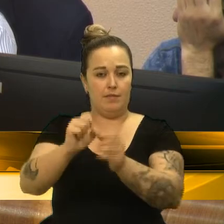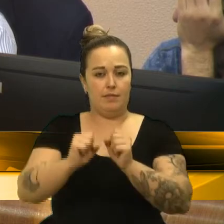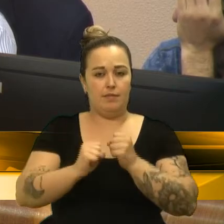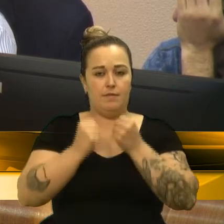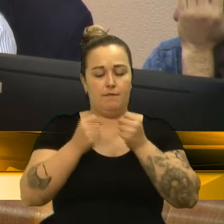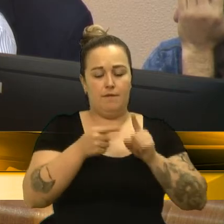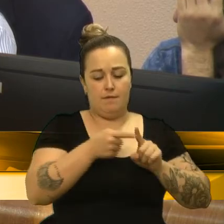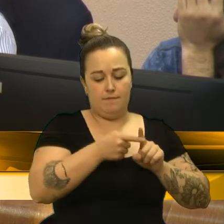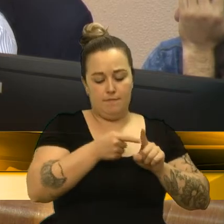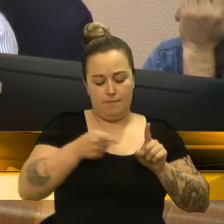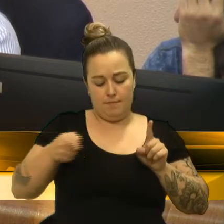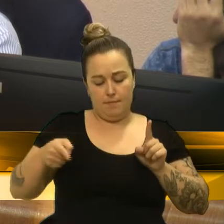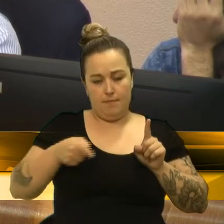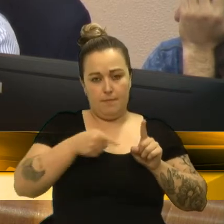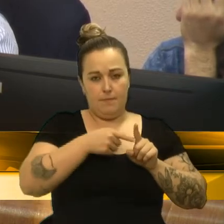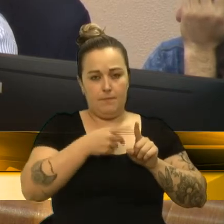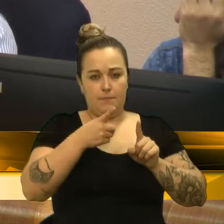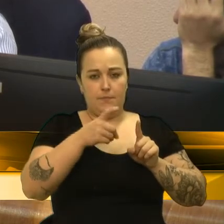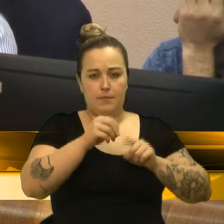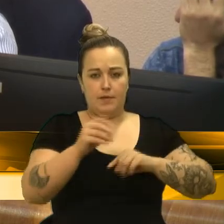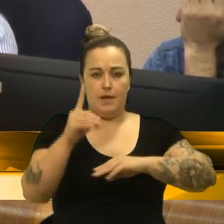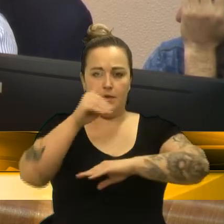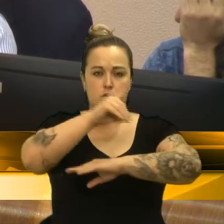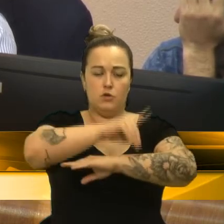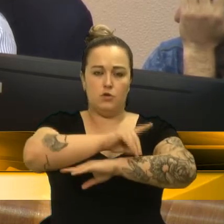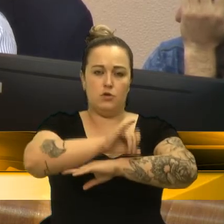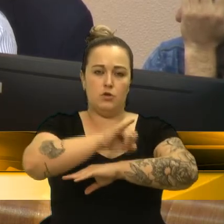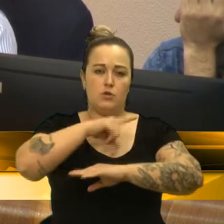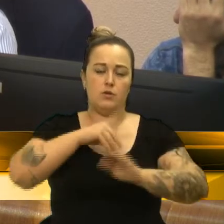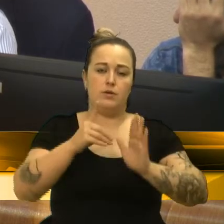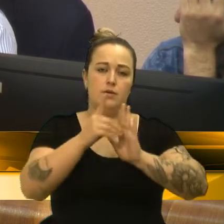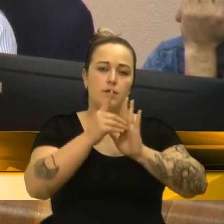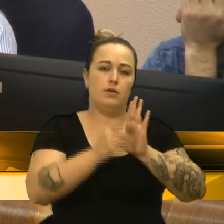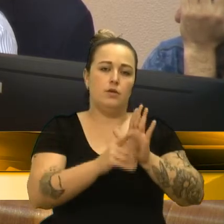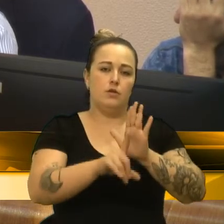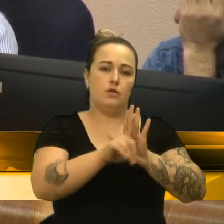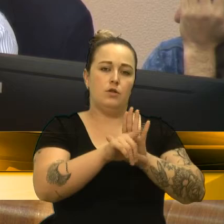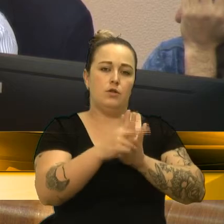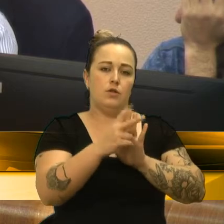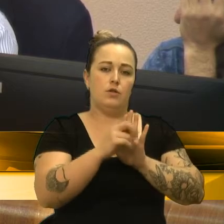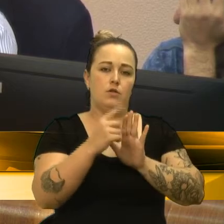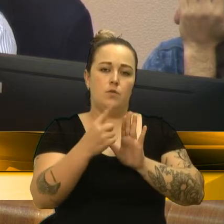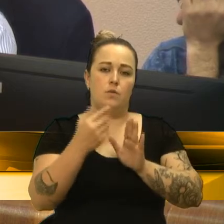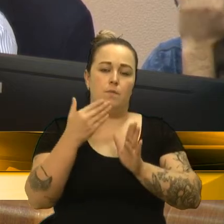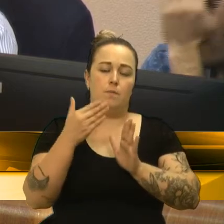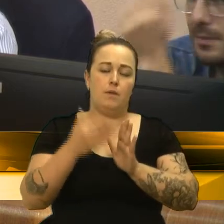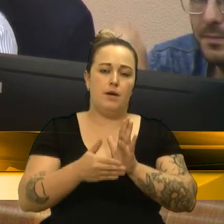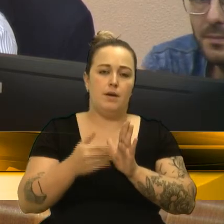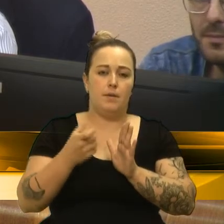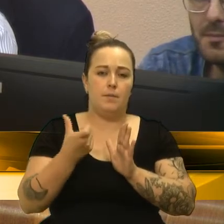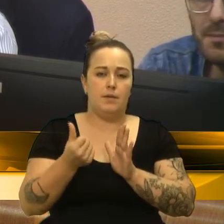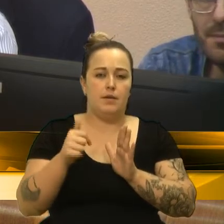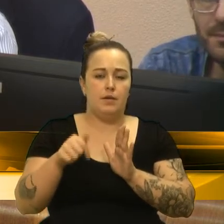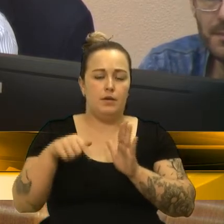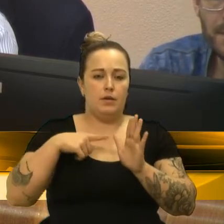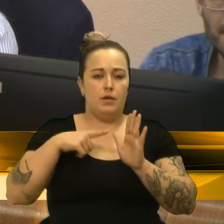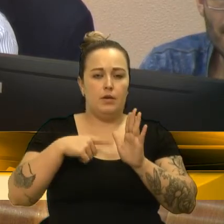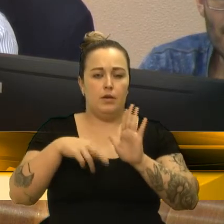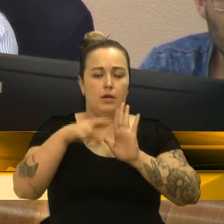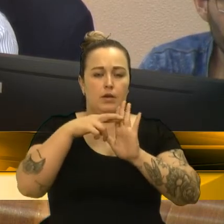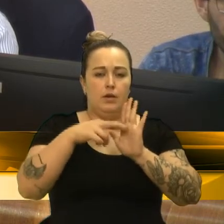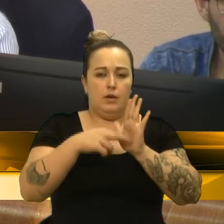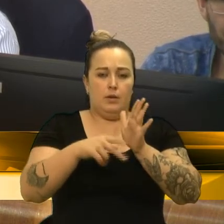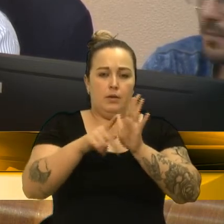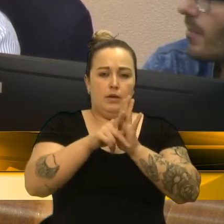procedimento padece de vícios, se não vejamos o que dispõe o Decreto-Lei 201/67. Por sua vez, dispõe o regimento interno da